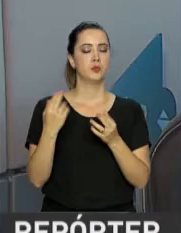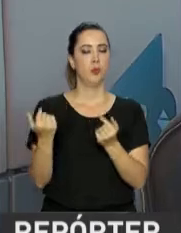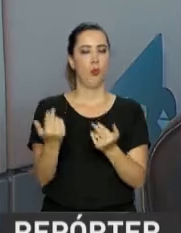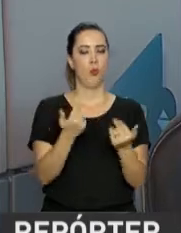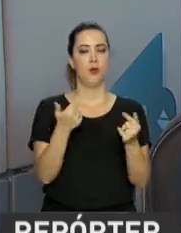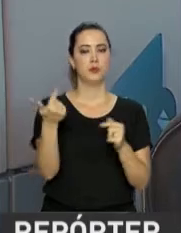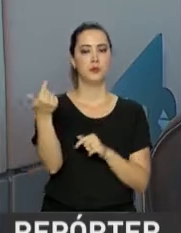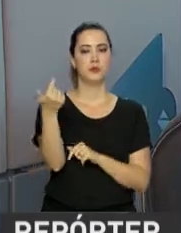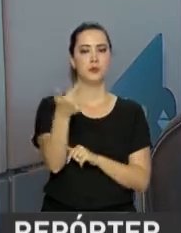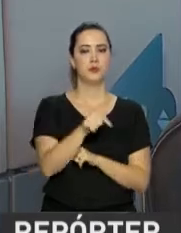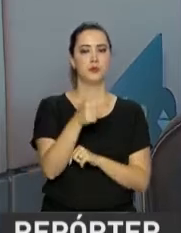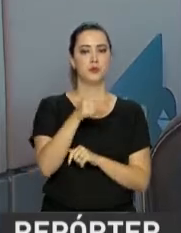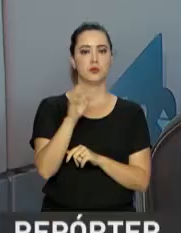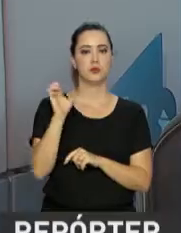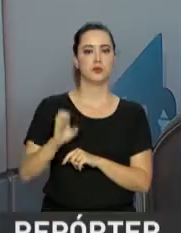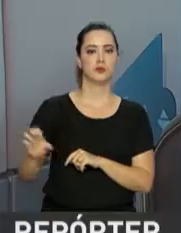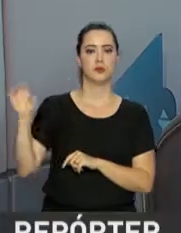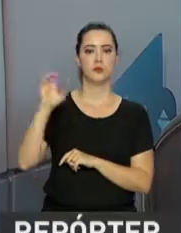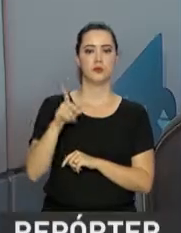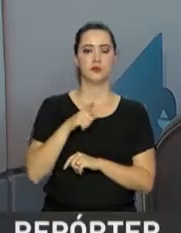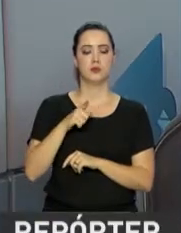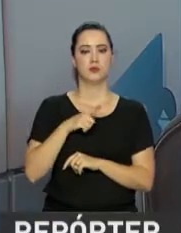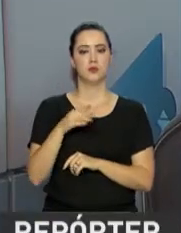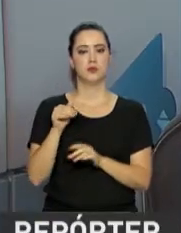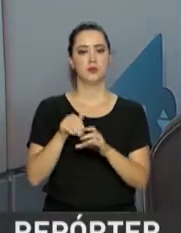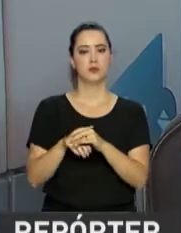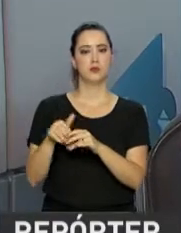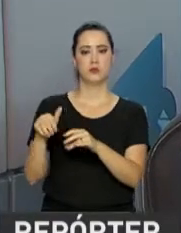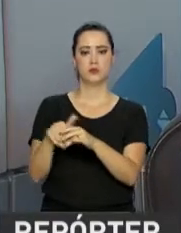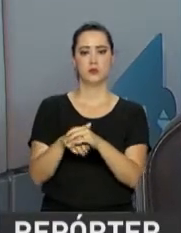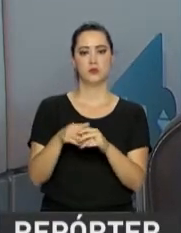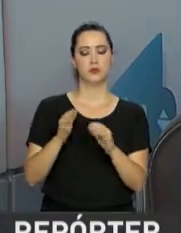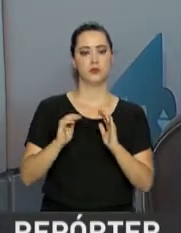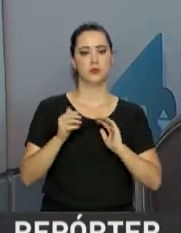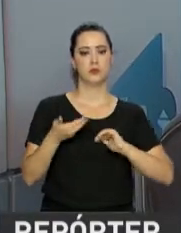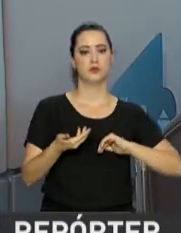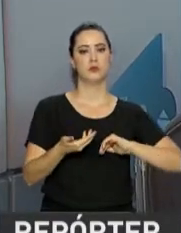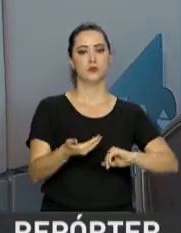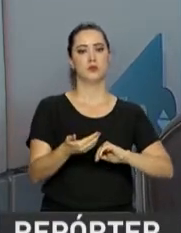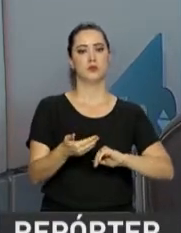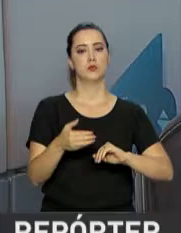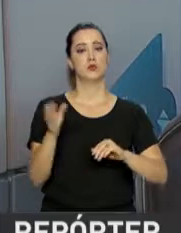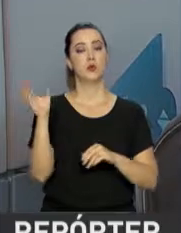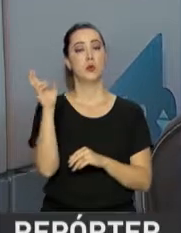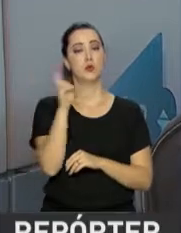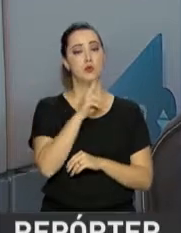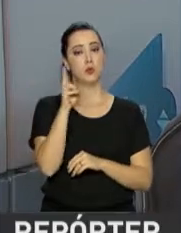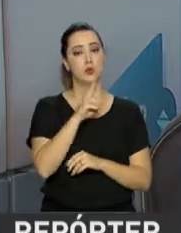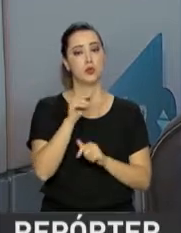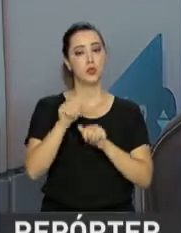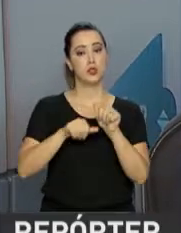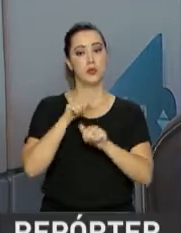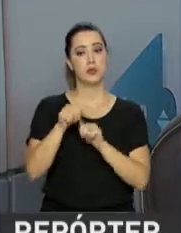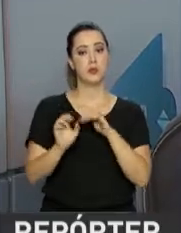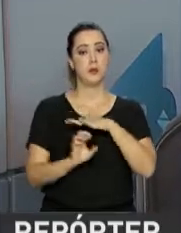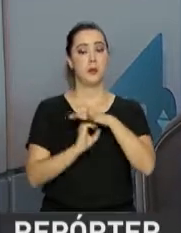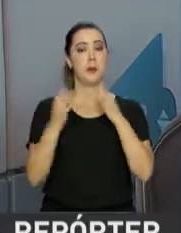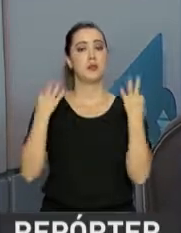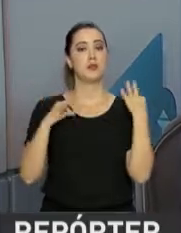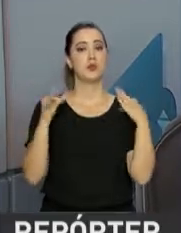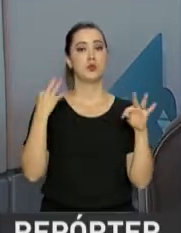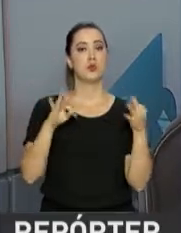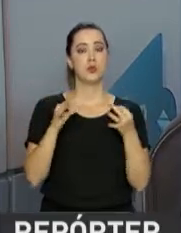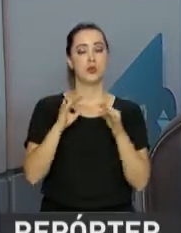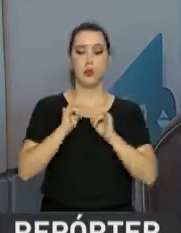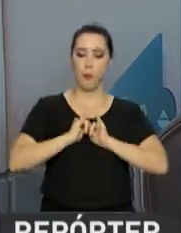coisa com o país da Europa. Tem uma votação no Congresso em regime de urgência que transforma o Embratur numa poderosa agência de